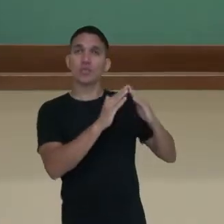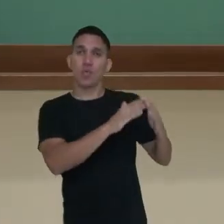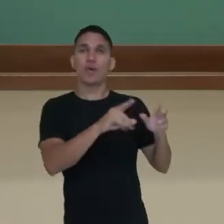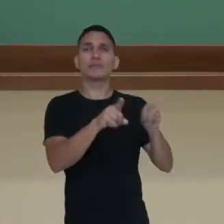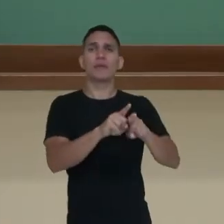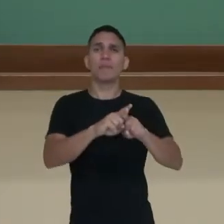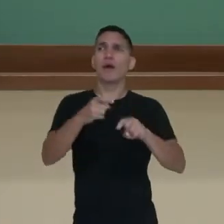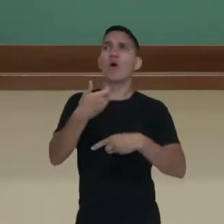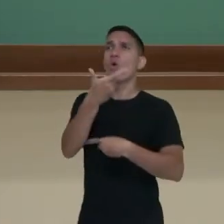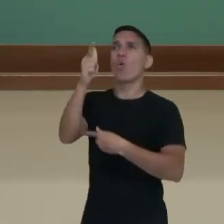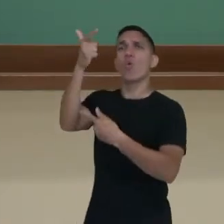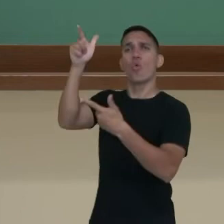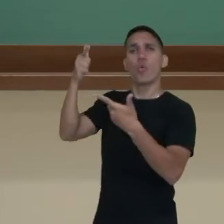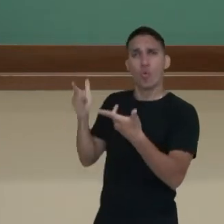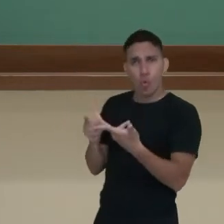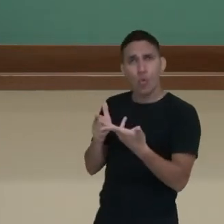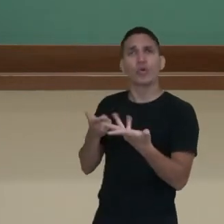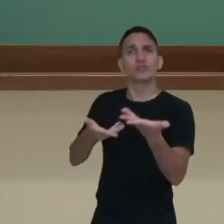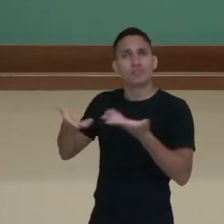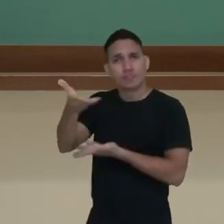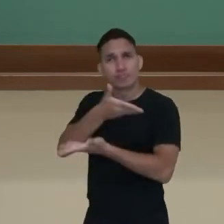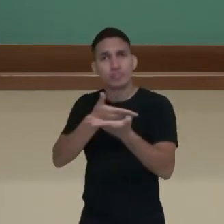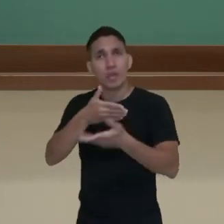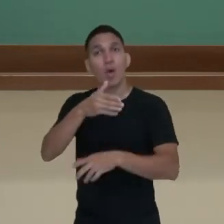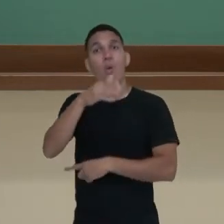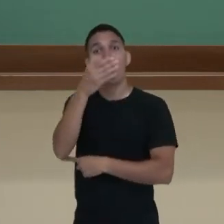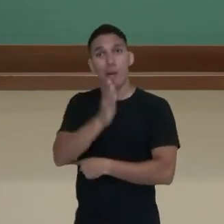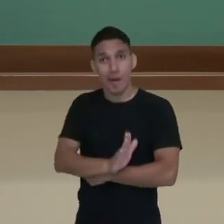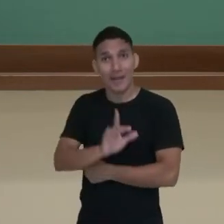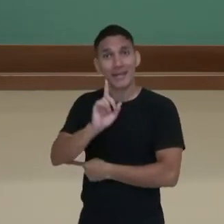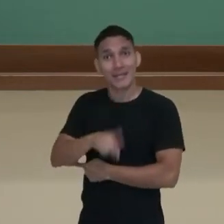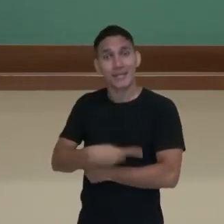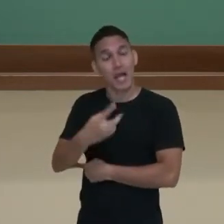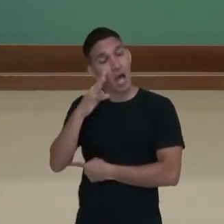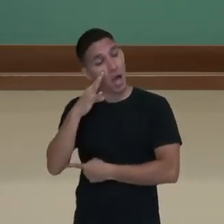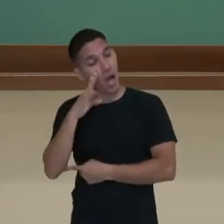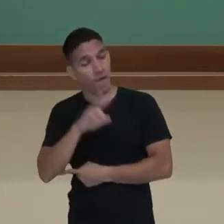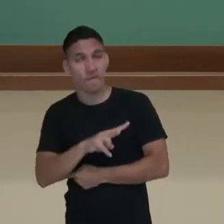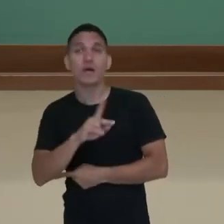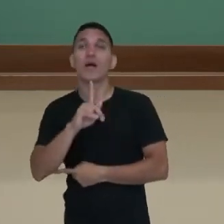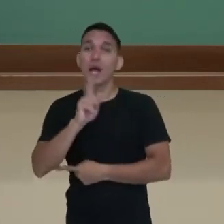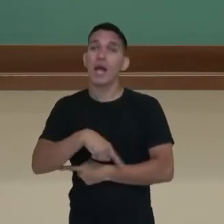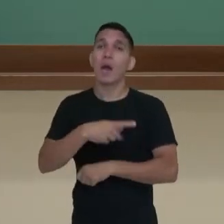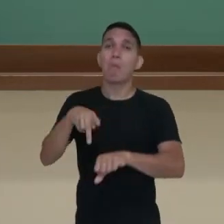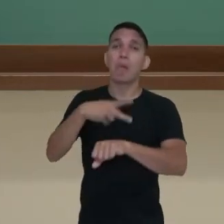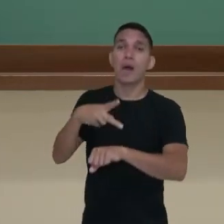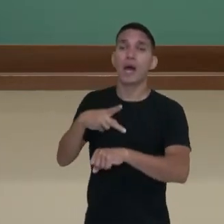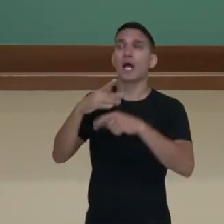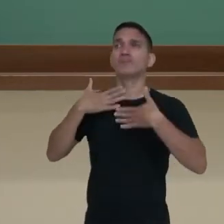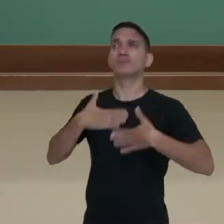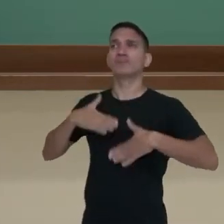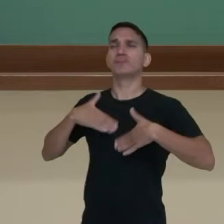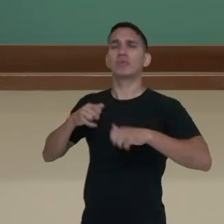ele é reconhecido, né, no mundo como um país apaziguador, né, que procura não ter